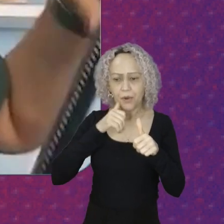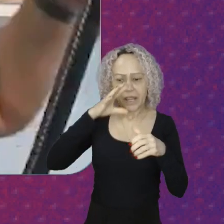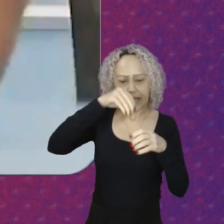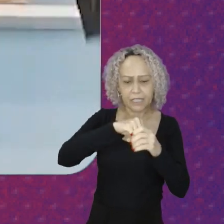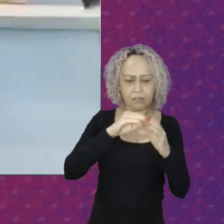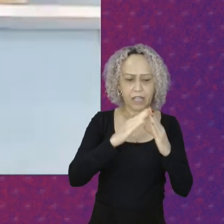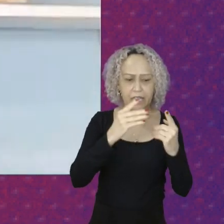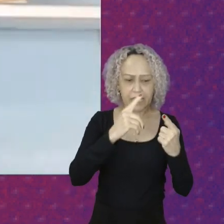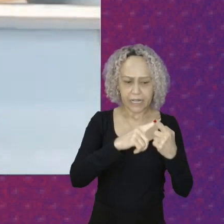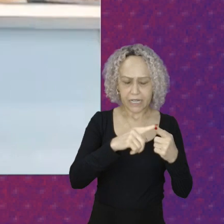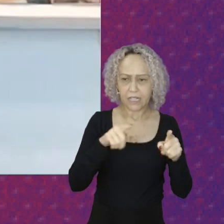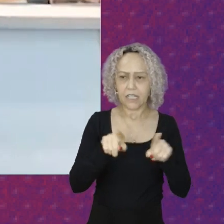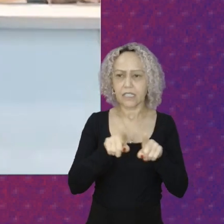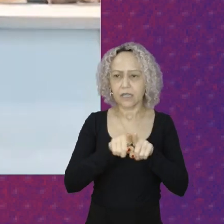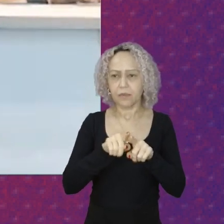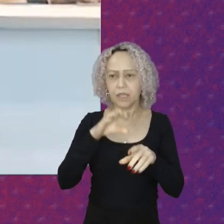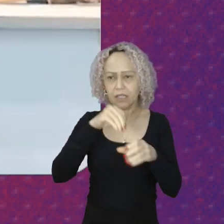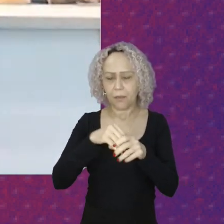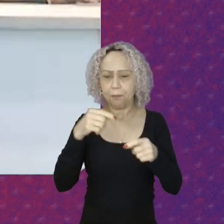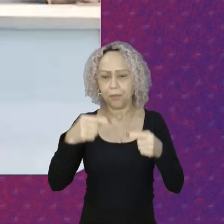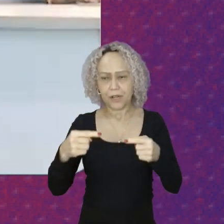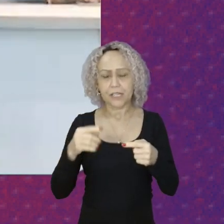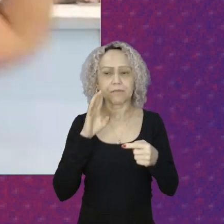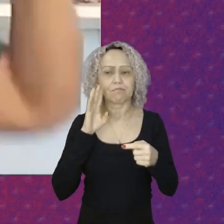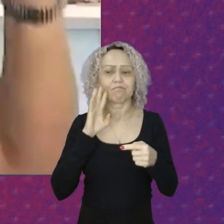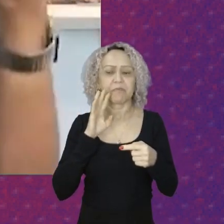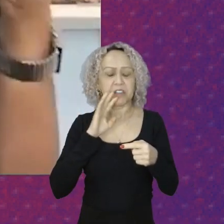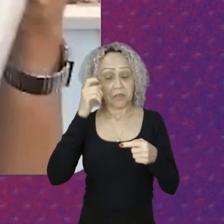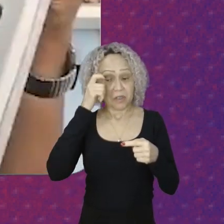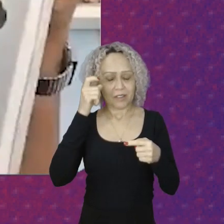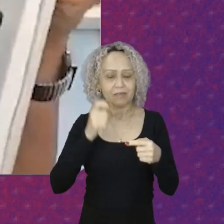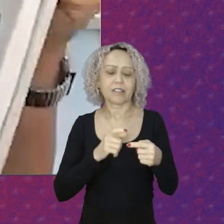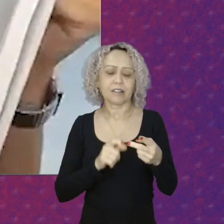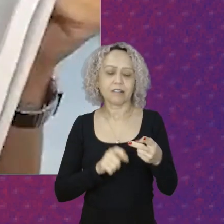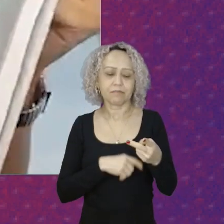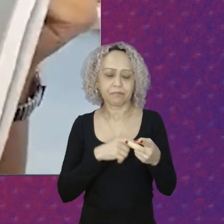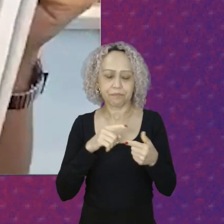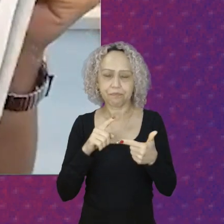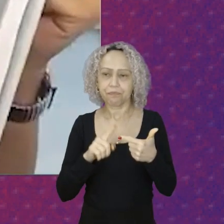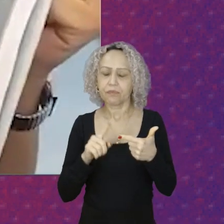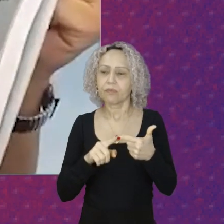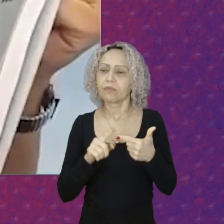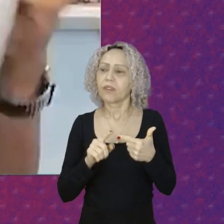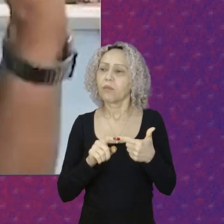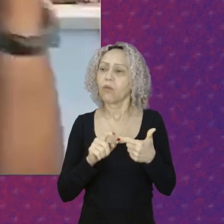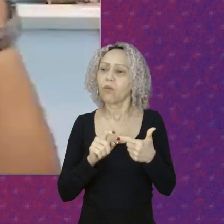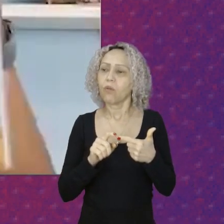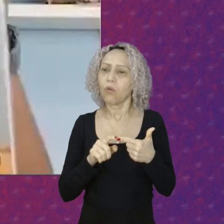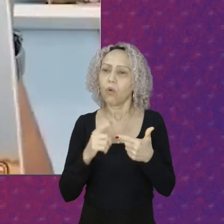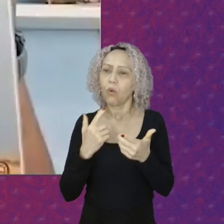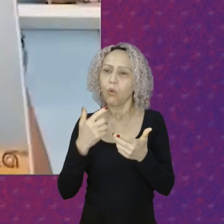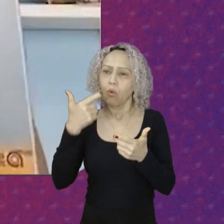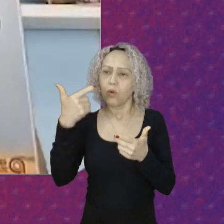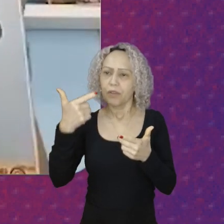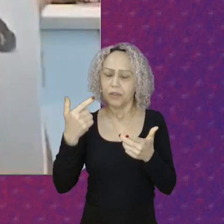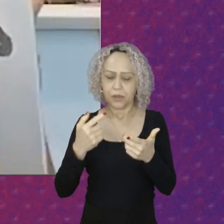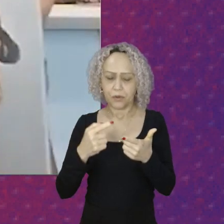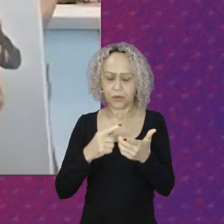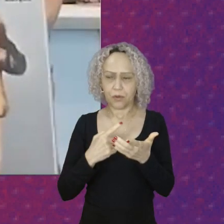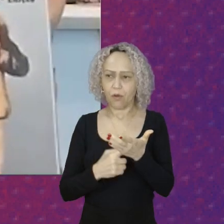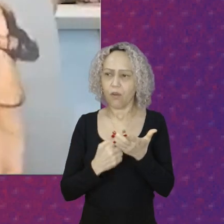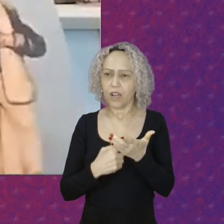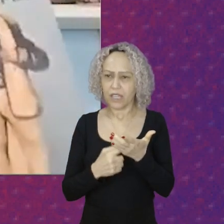bem interessante, ele é bem legal. Depois, queria mostrar para você também a educação do deficiente no Brasil.